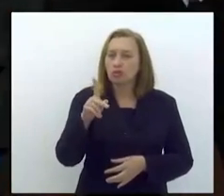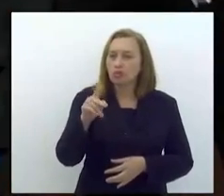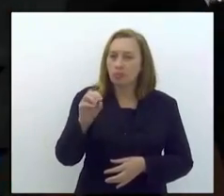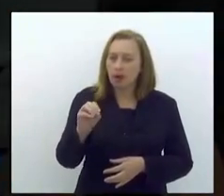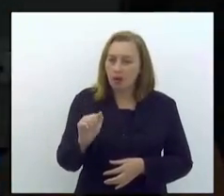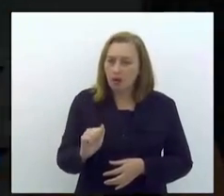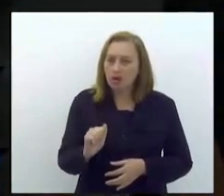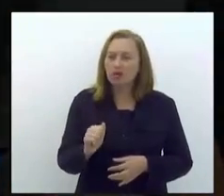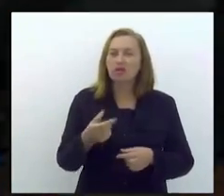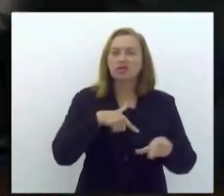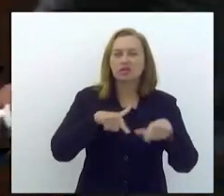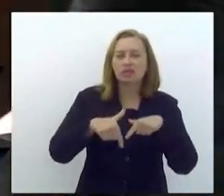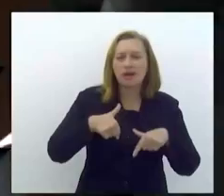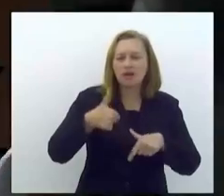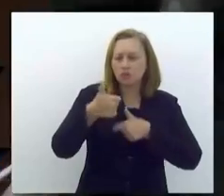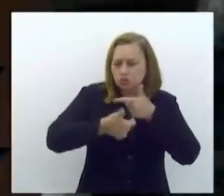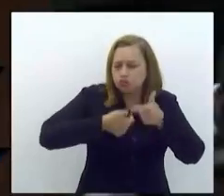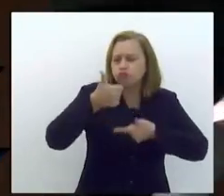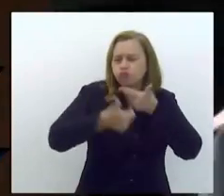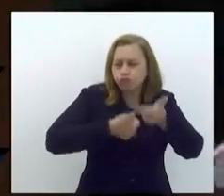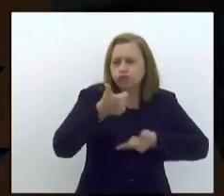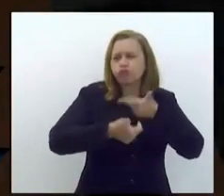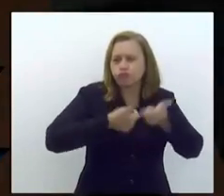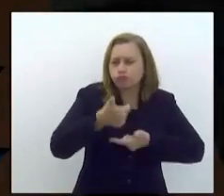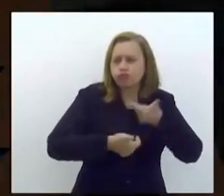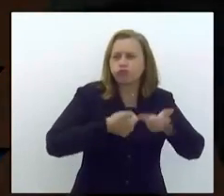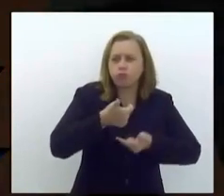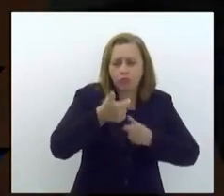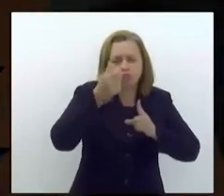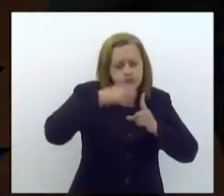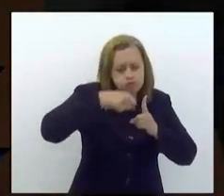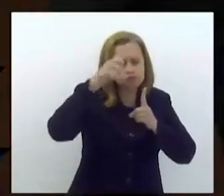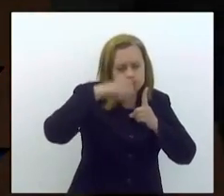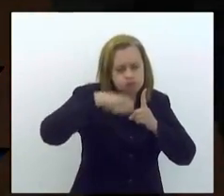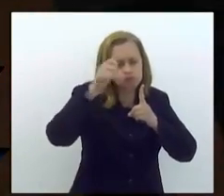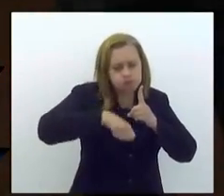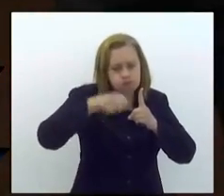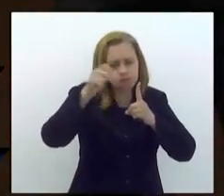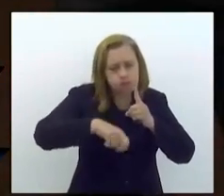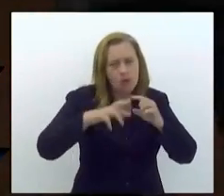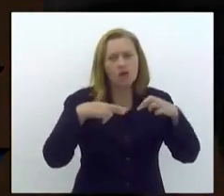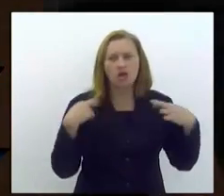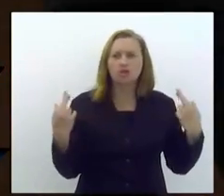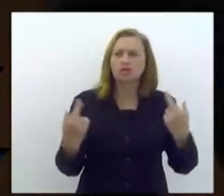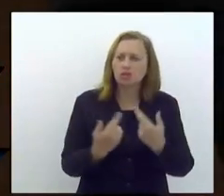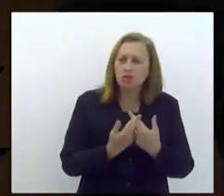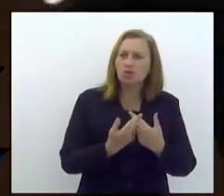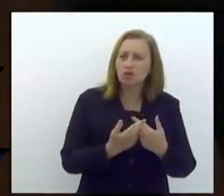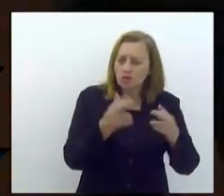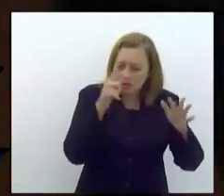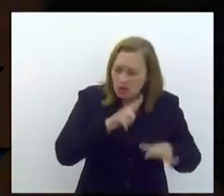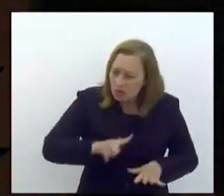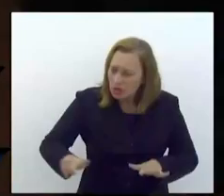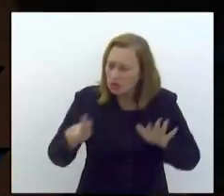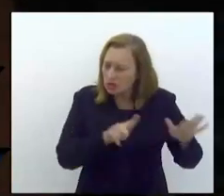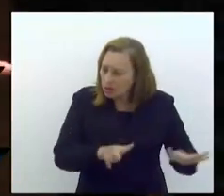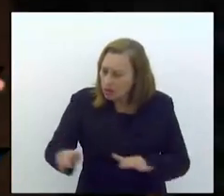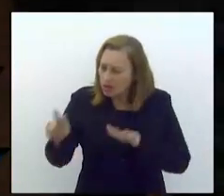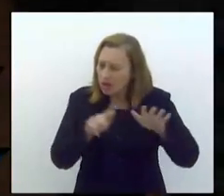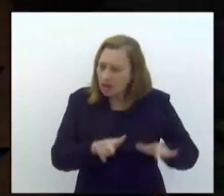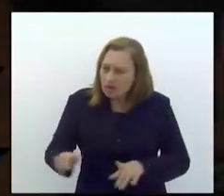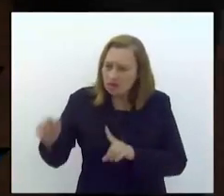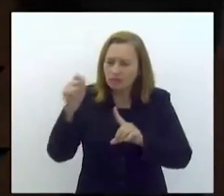a gente vem trabalhando incansavelmente todos os meses de reuniões diárias semanais em mensagem